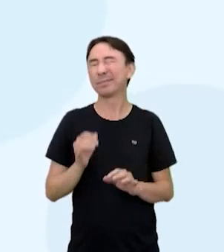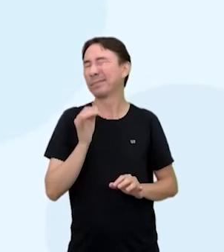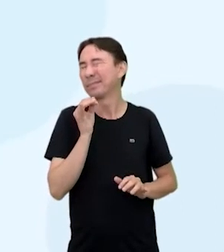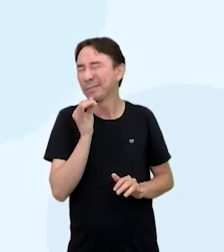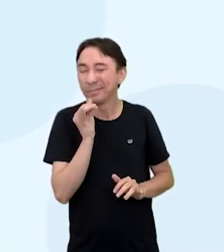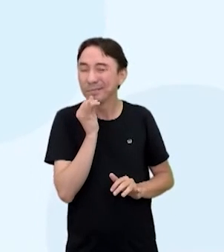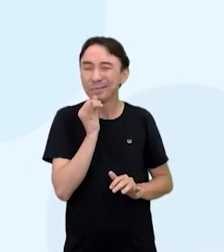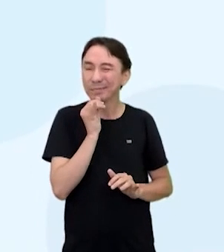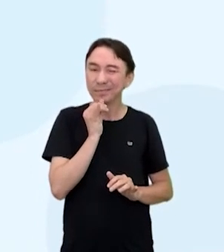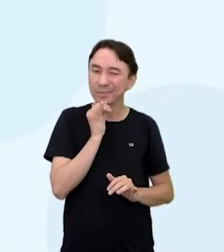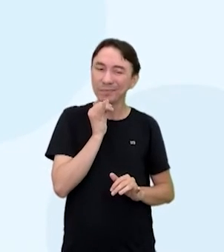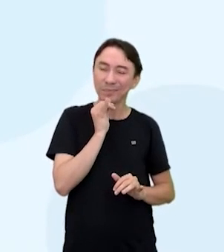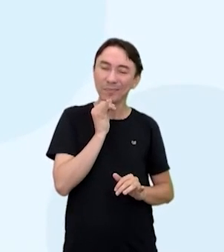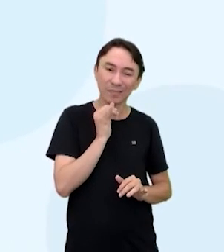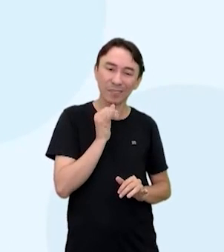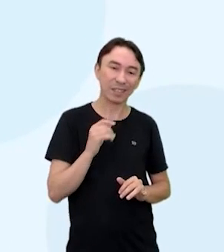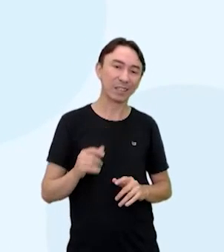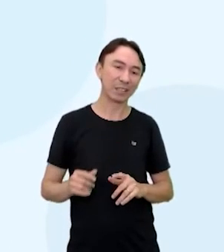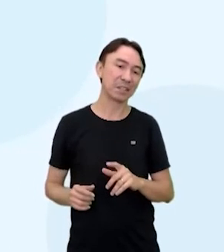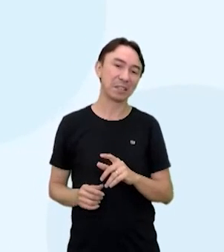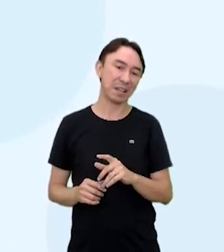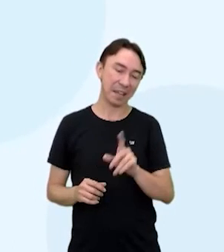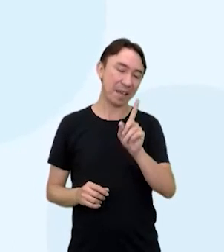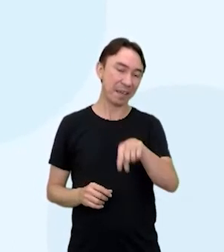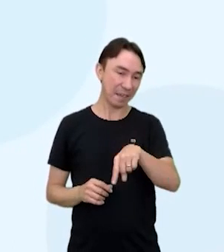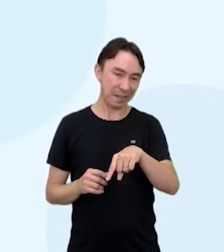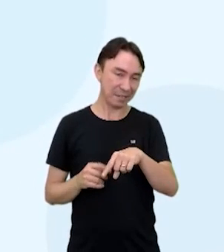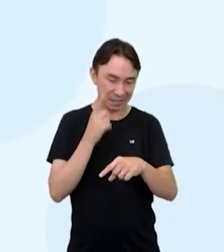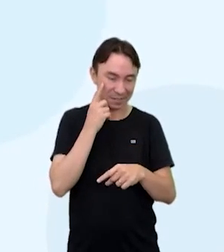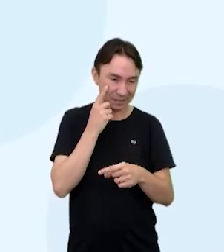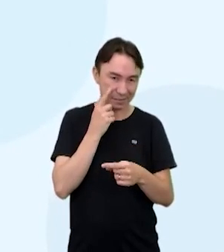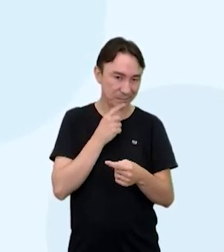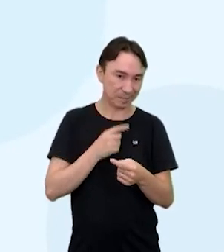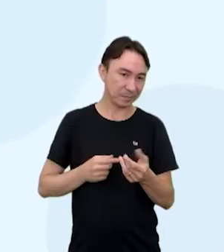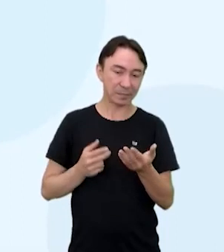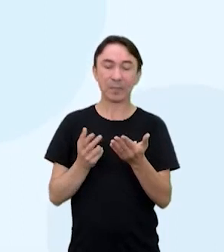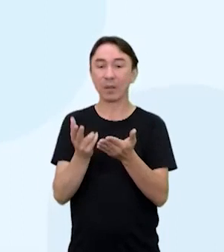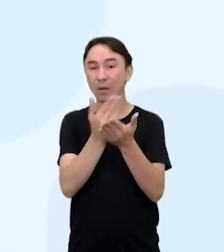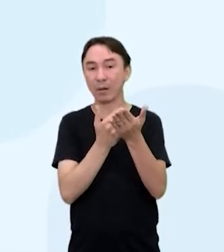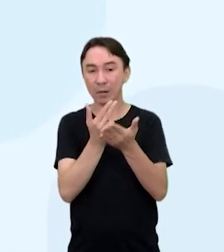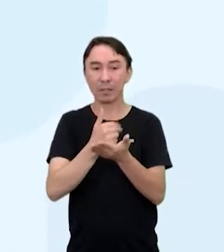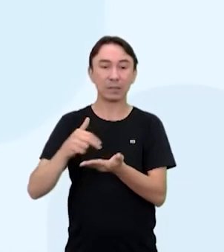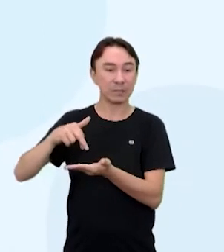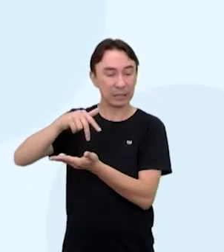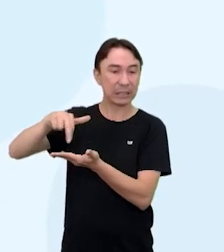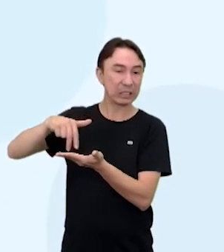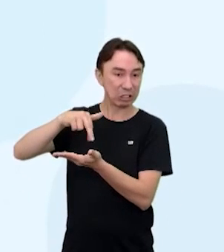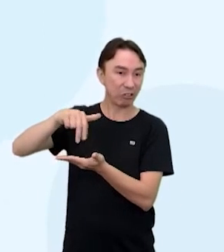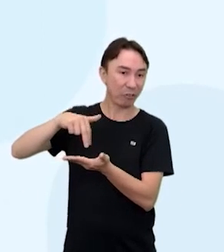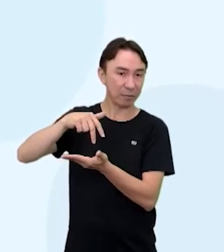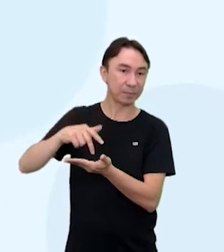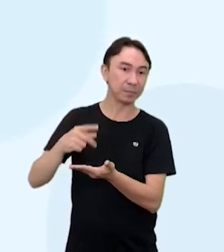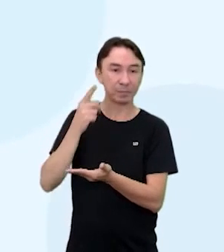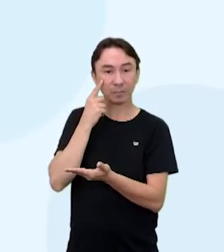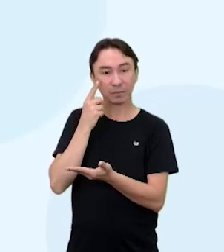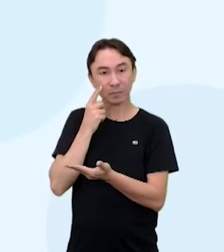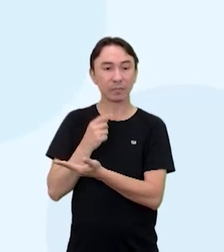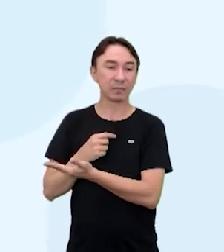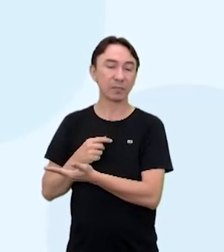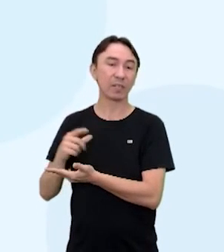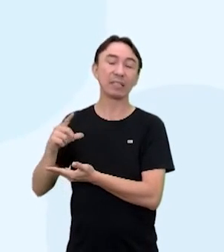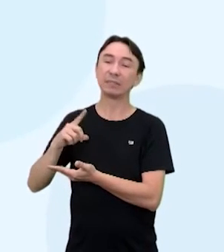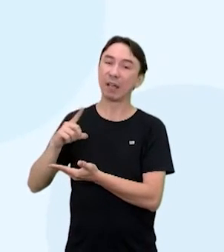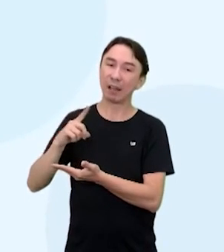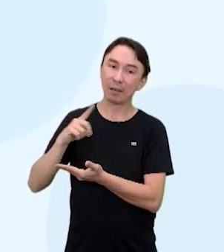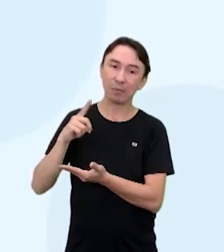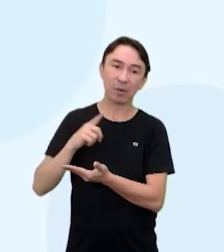versão rápida aqui da obra Dança, ela basicamente tem uma montanha aqui, temos um fundo